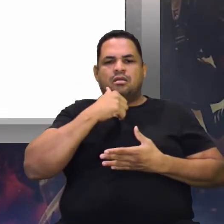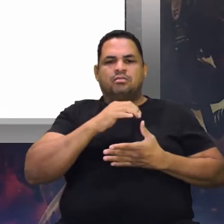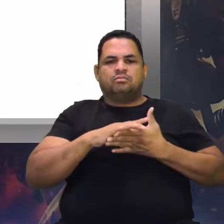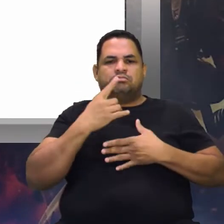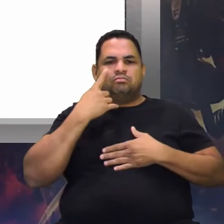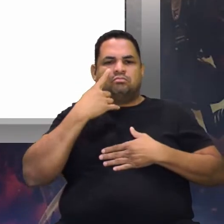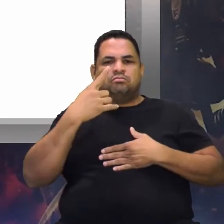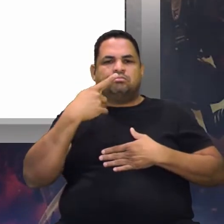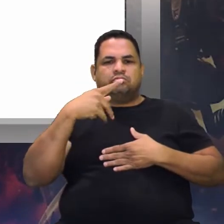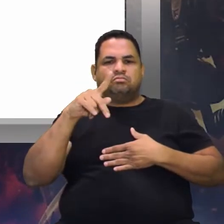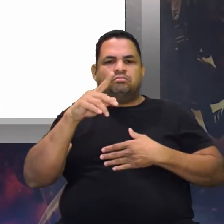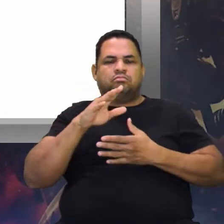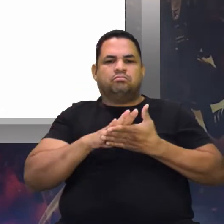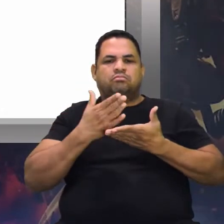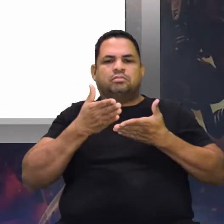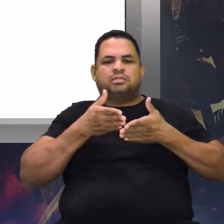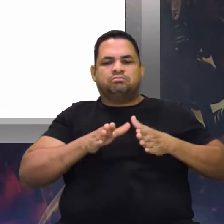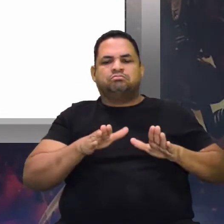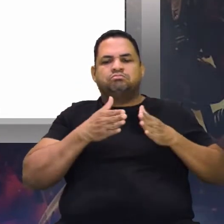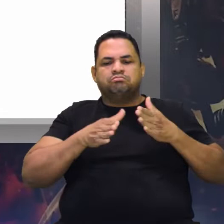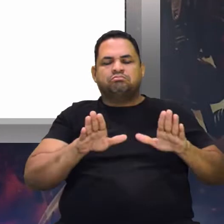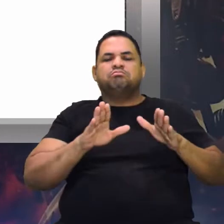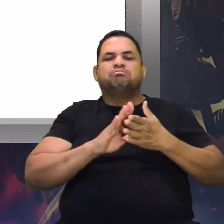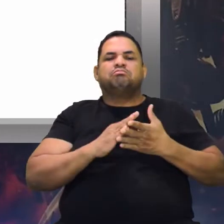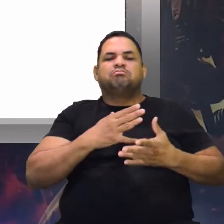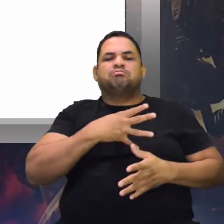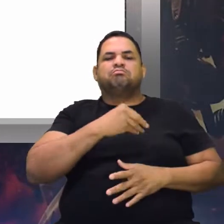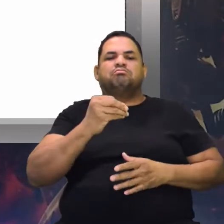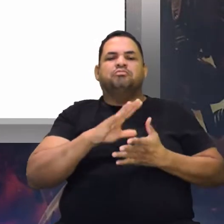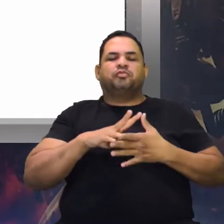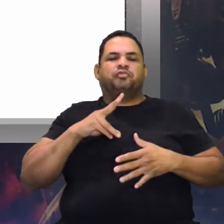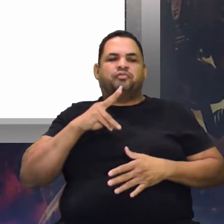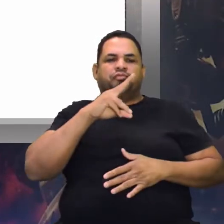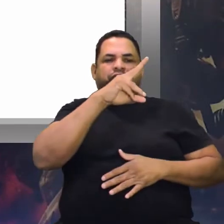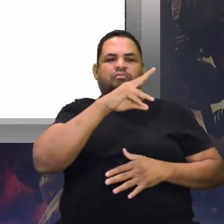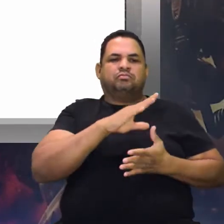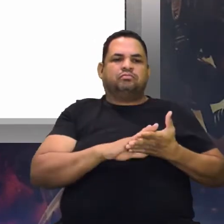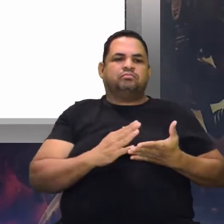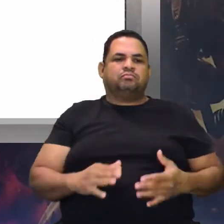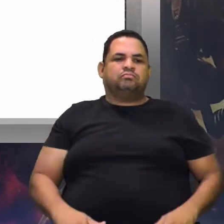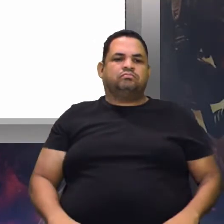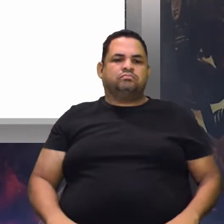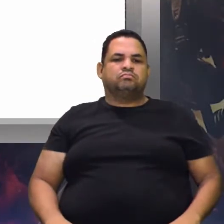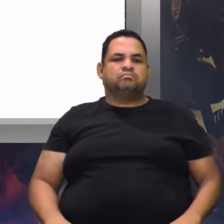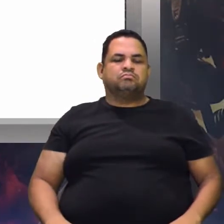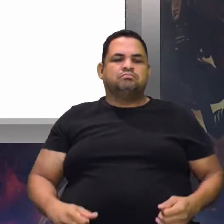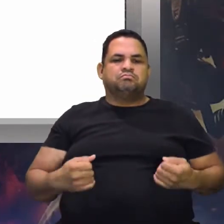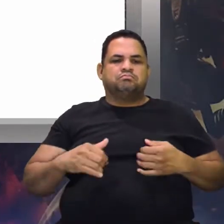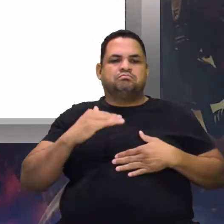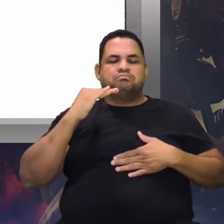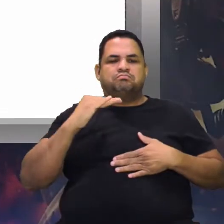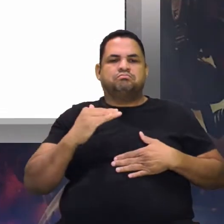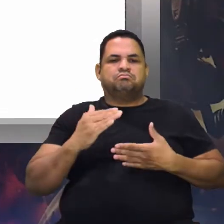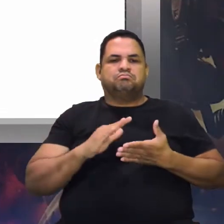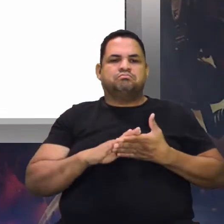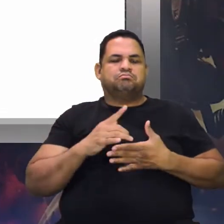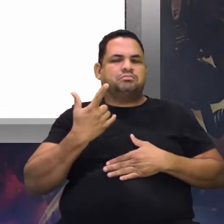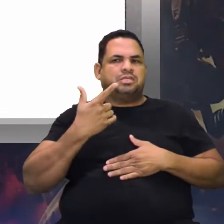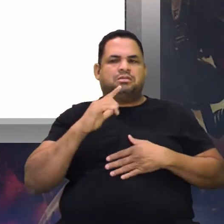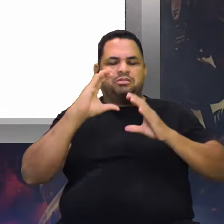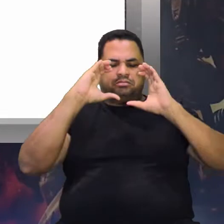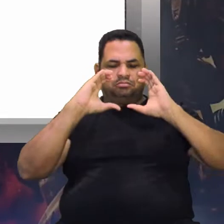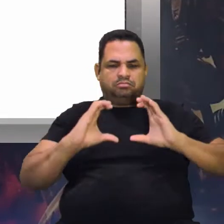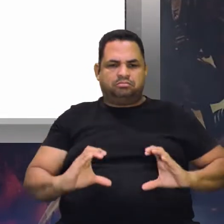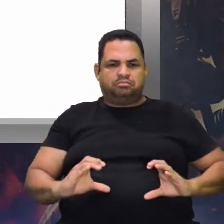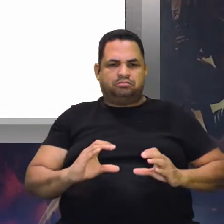para procriar filhos fortes, mas era altamente submissa, não era considerada cidadã, não era considerada dentro do